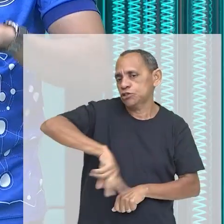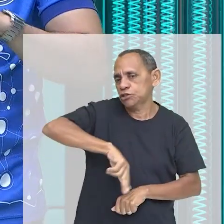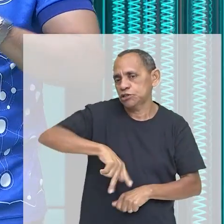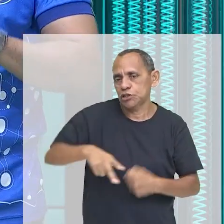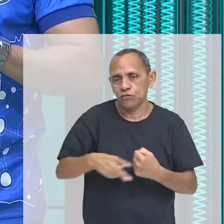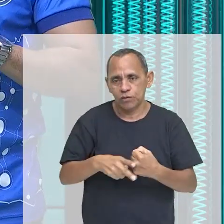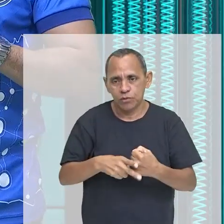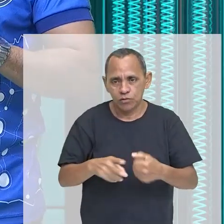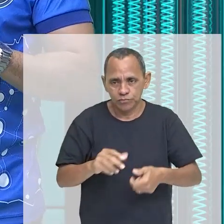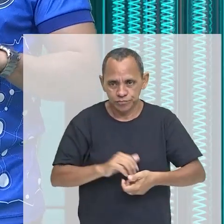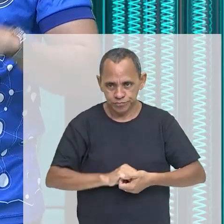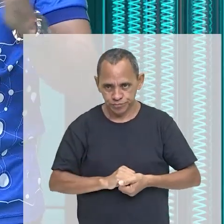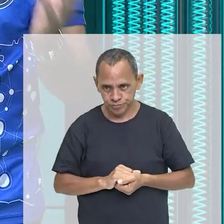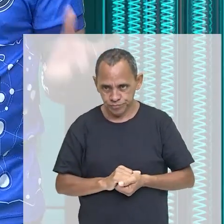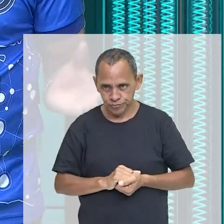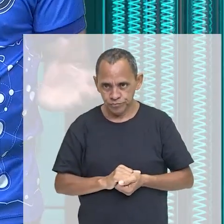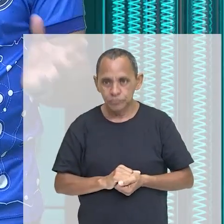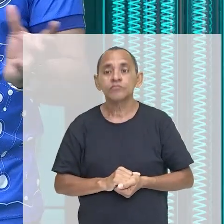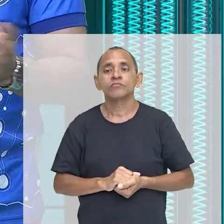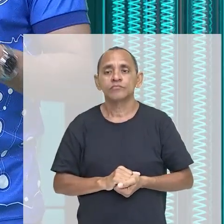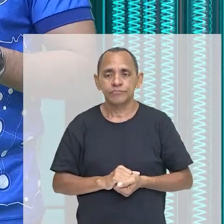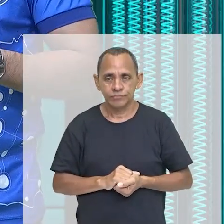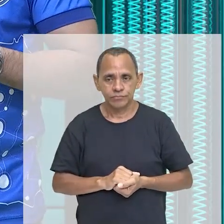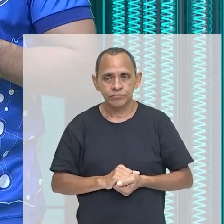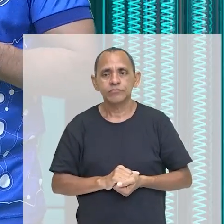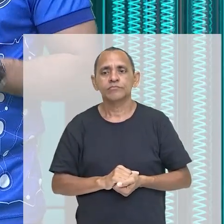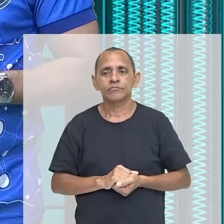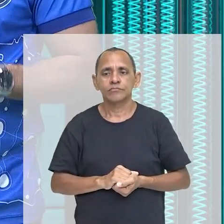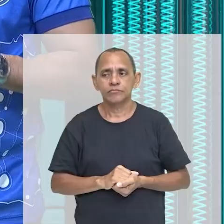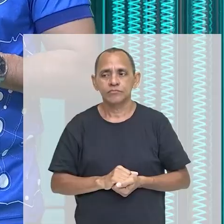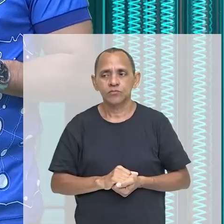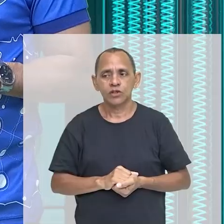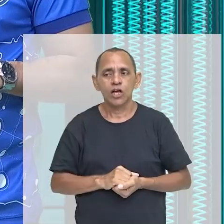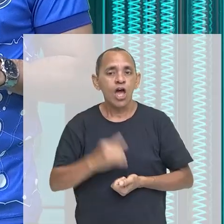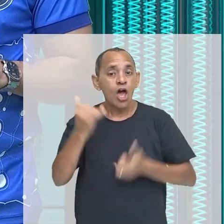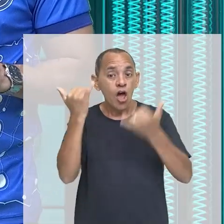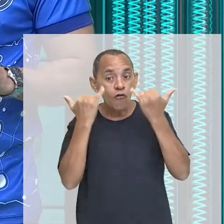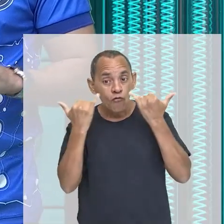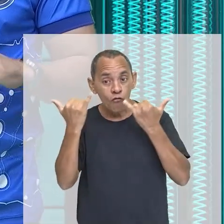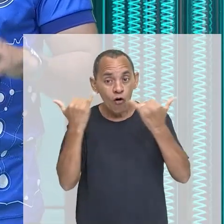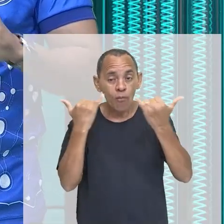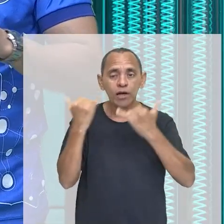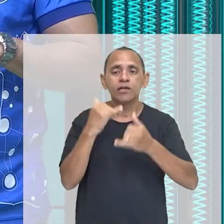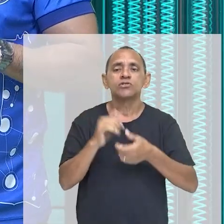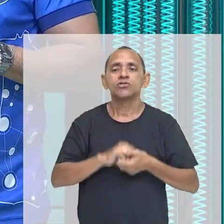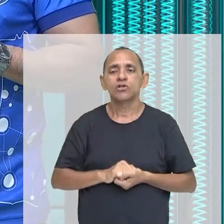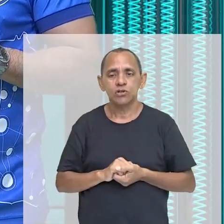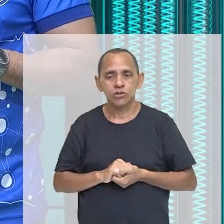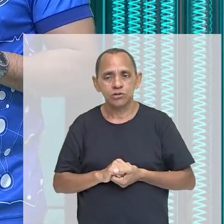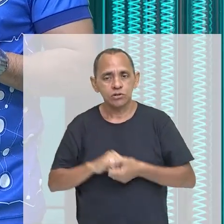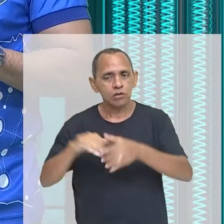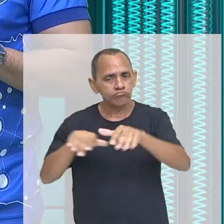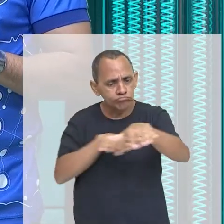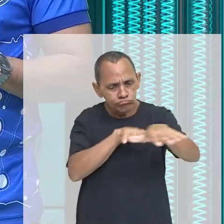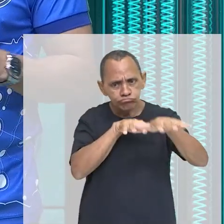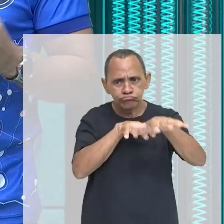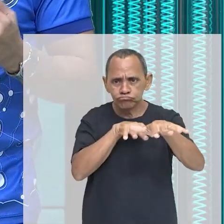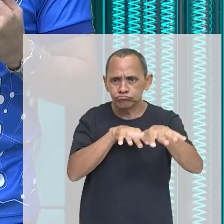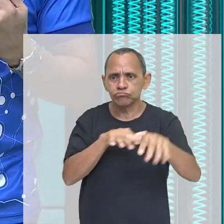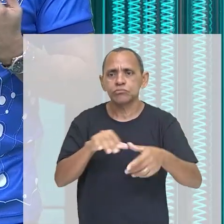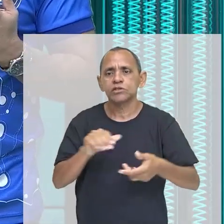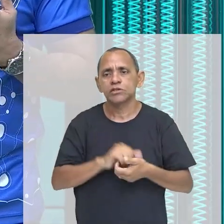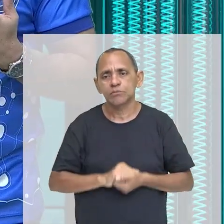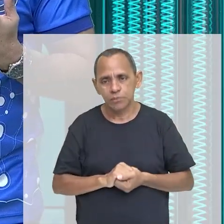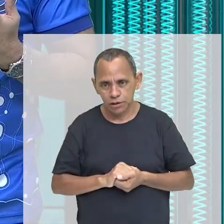tá? Todo aquele rol de vocabulário relacionado a trânsito, eles trazem muitas